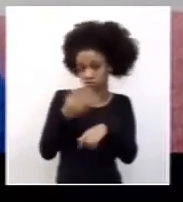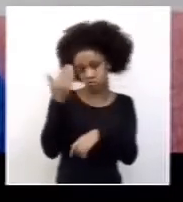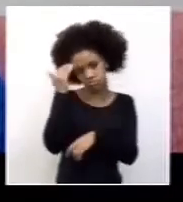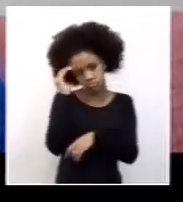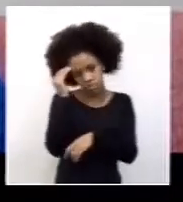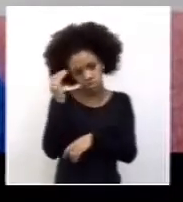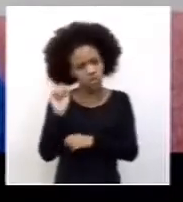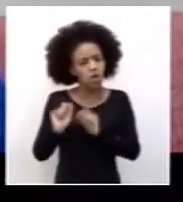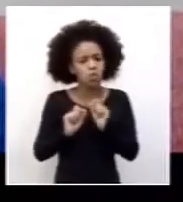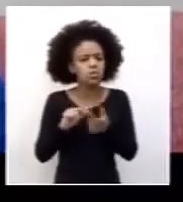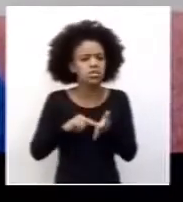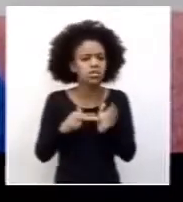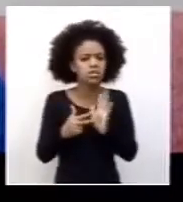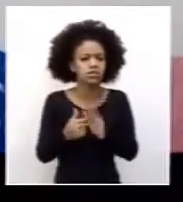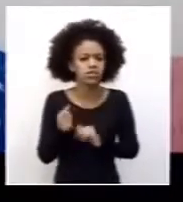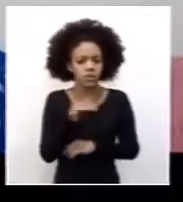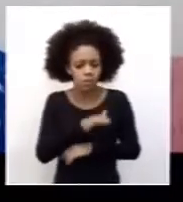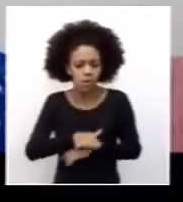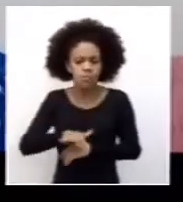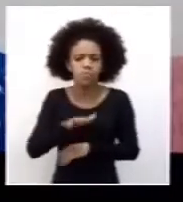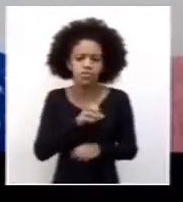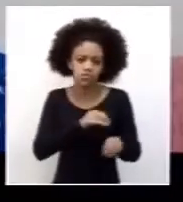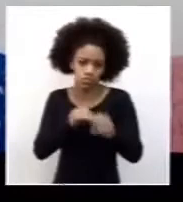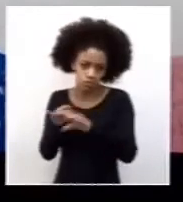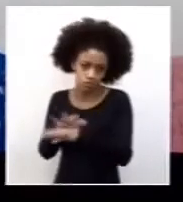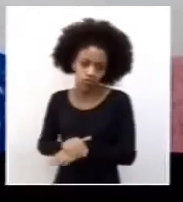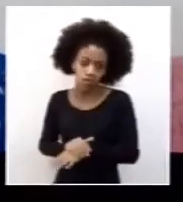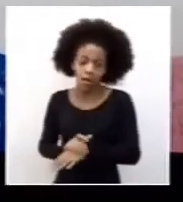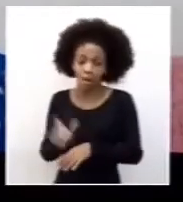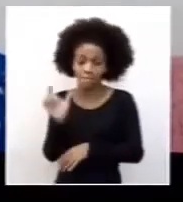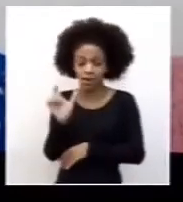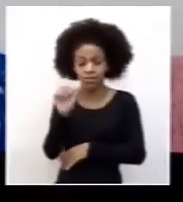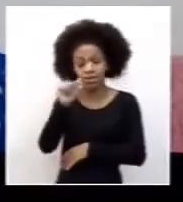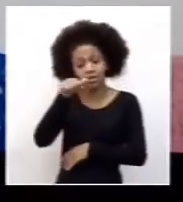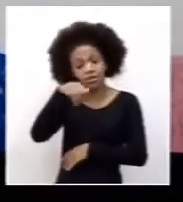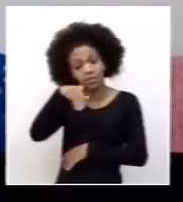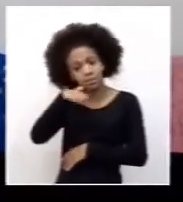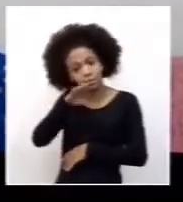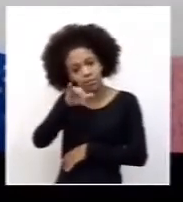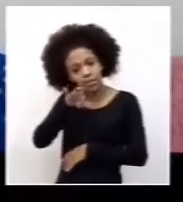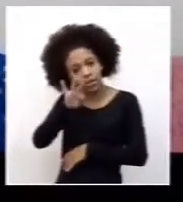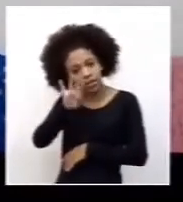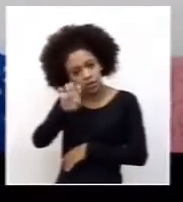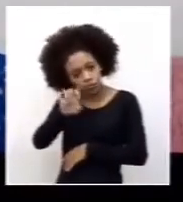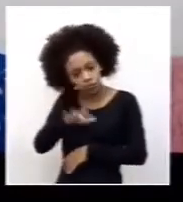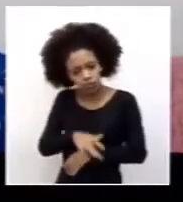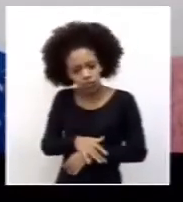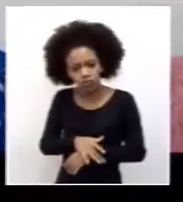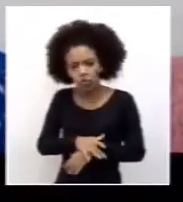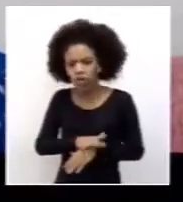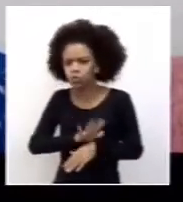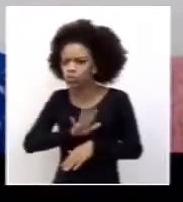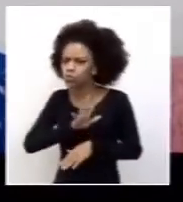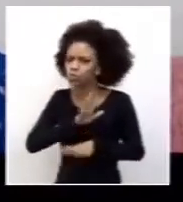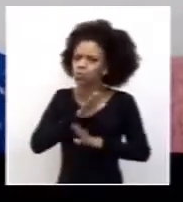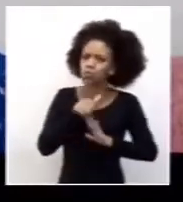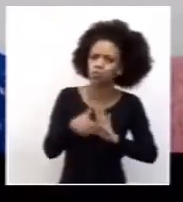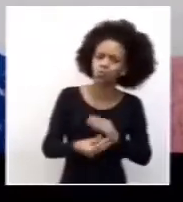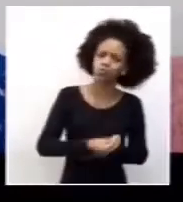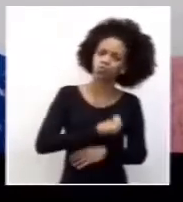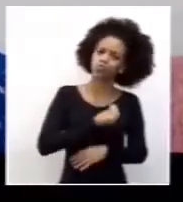o que significa um ambiente educacional? A palavra ambiente ela é definida como tudo que rodeia os seres vivos. E